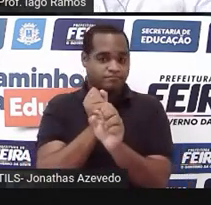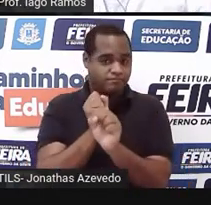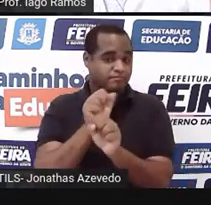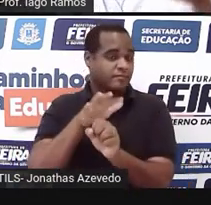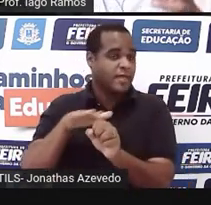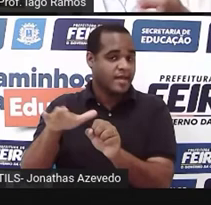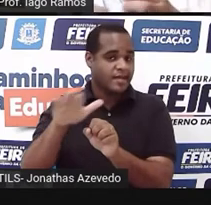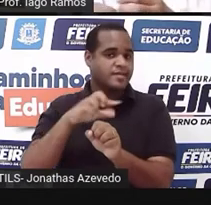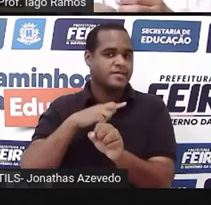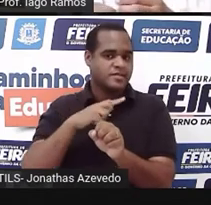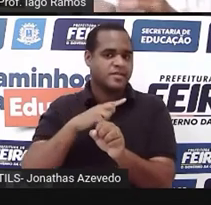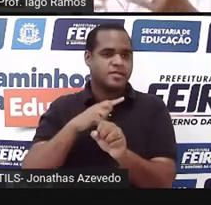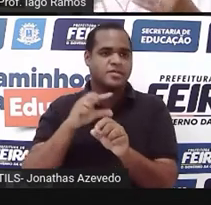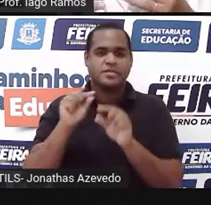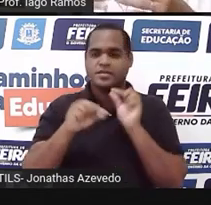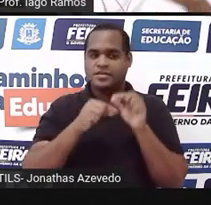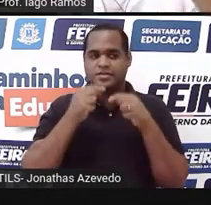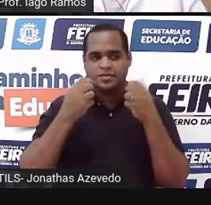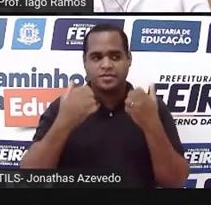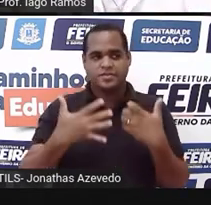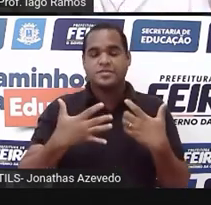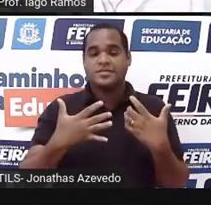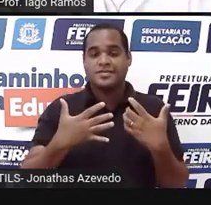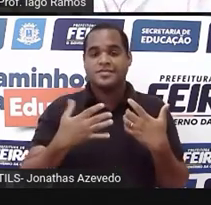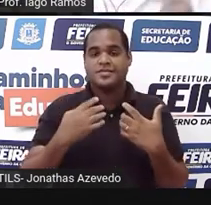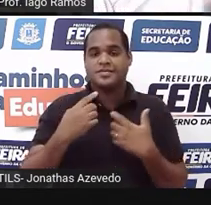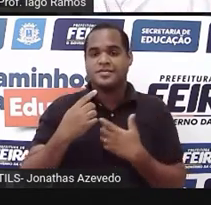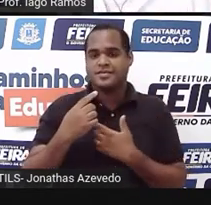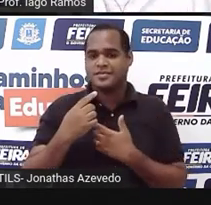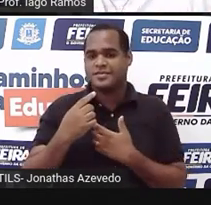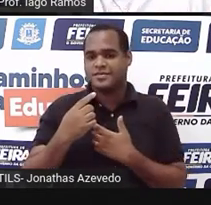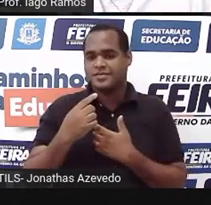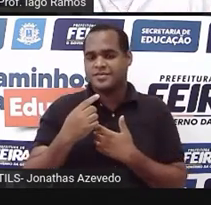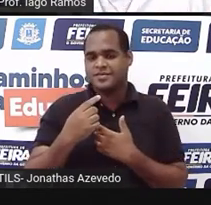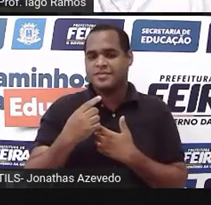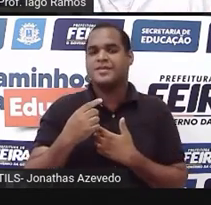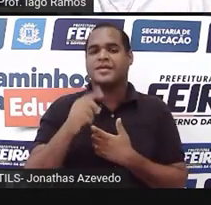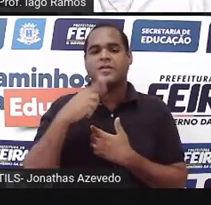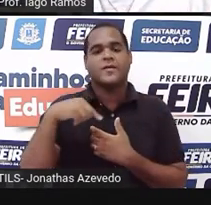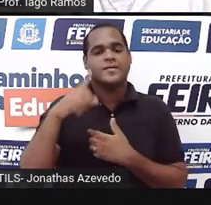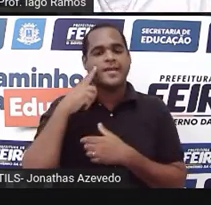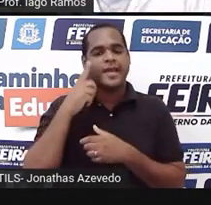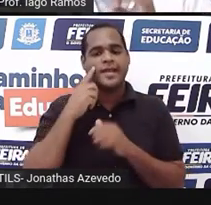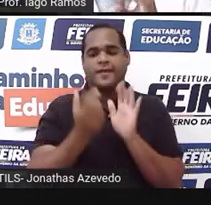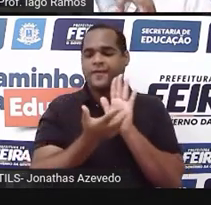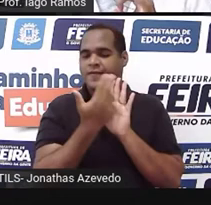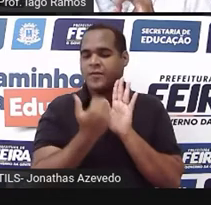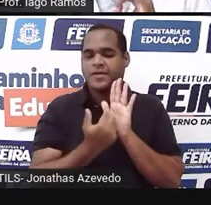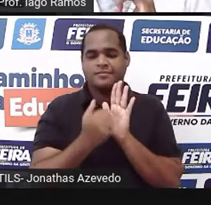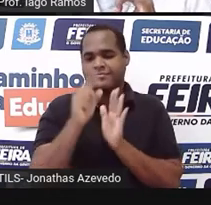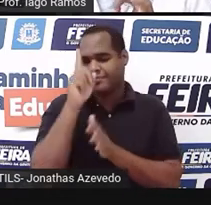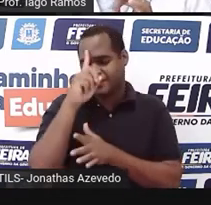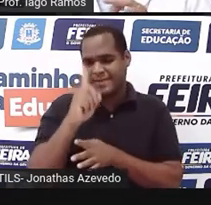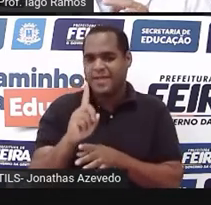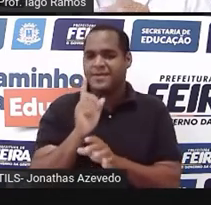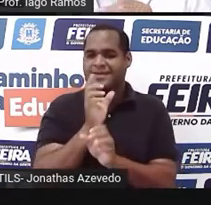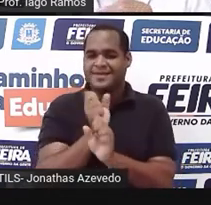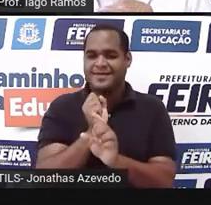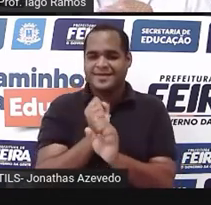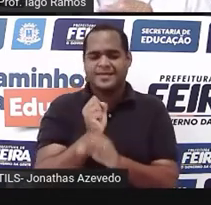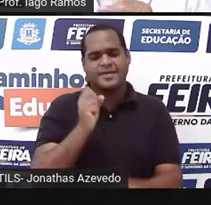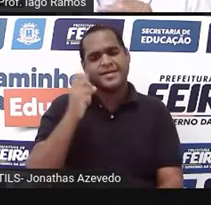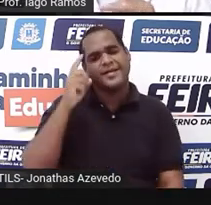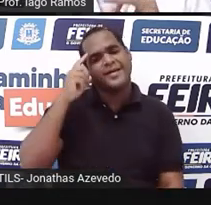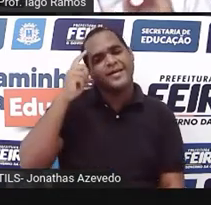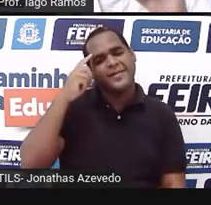junto a todas essas áreas E aí da área da figura que a gente não sabia calcular então pensando nisso